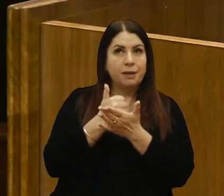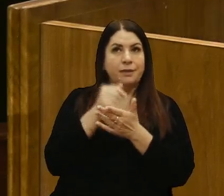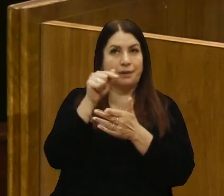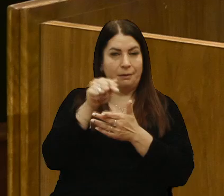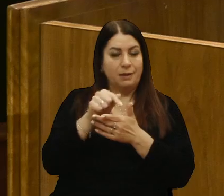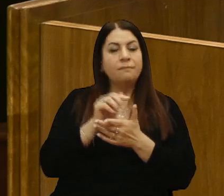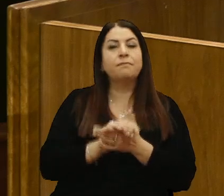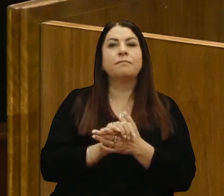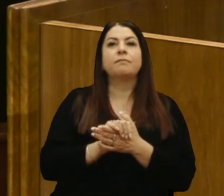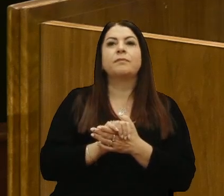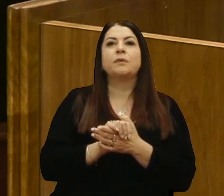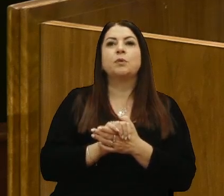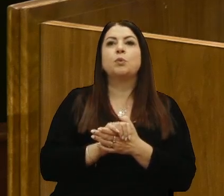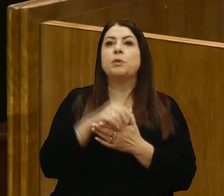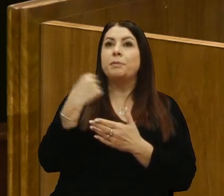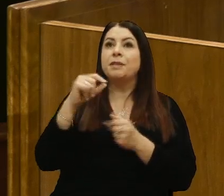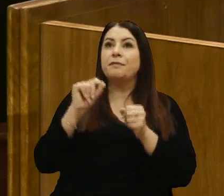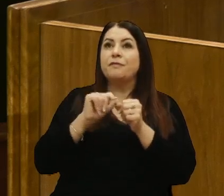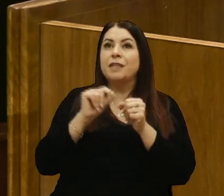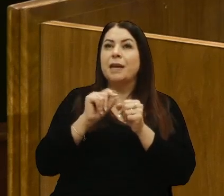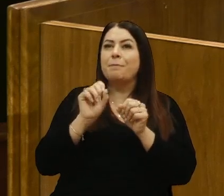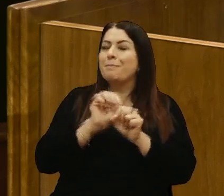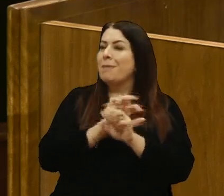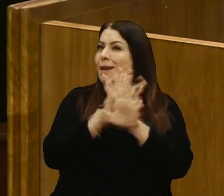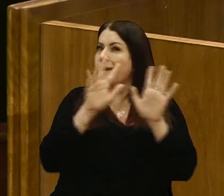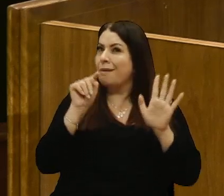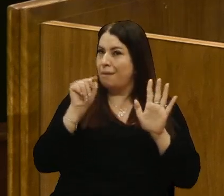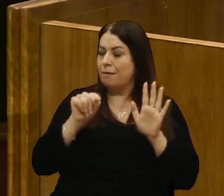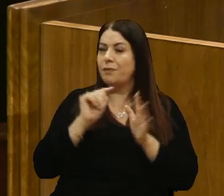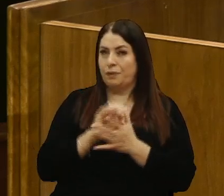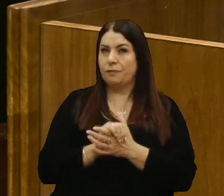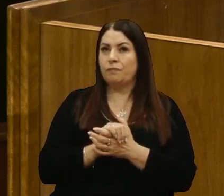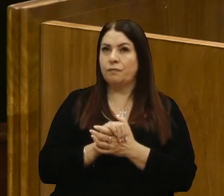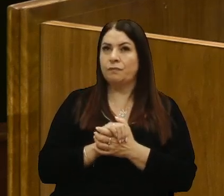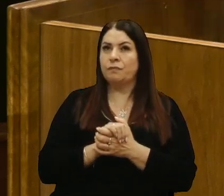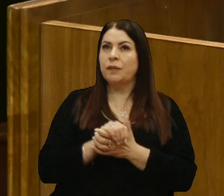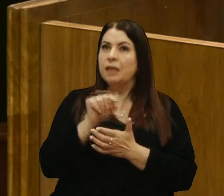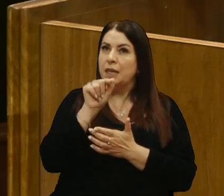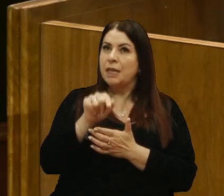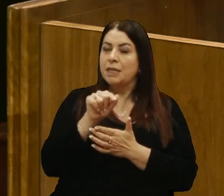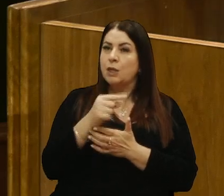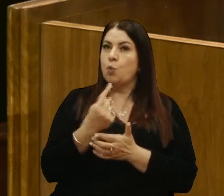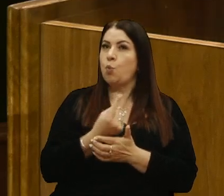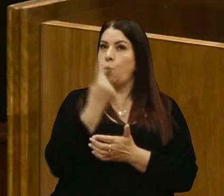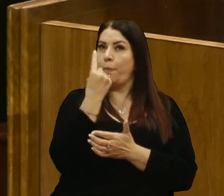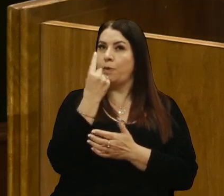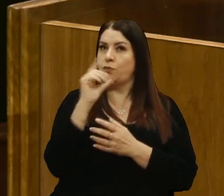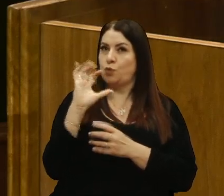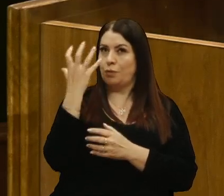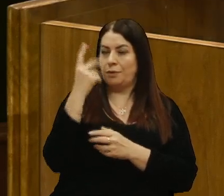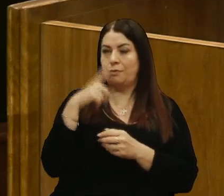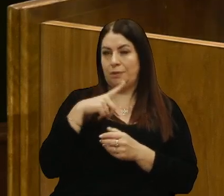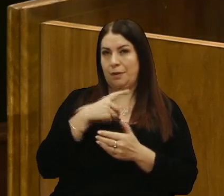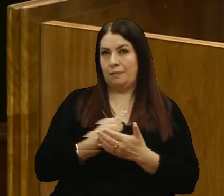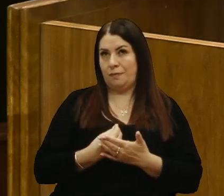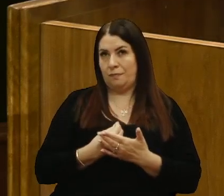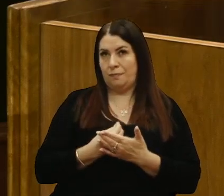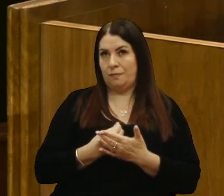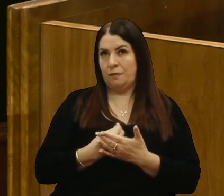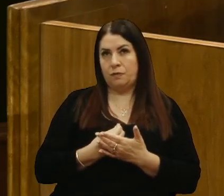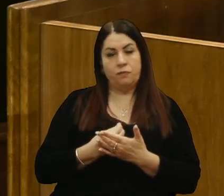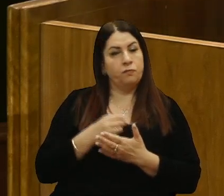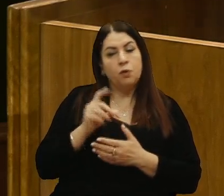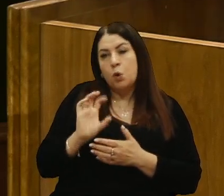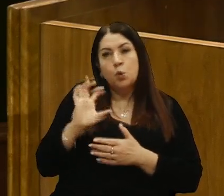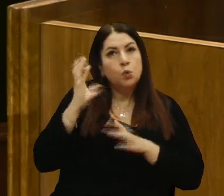oposição, é que o que precisa ficar bem claro, gente, é que essa é uma solução que existe e foi a